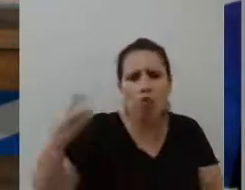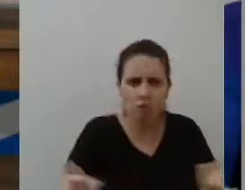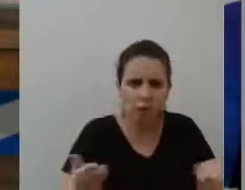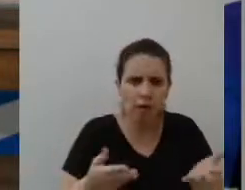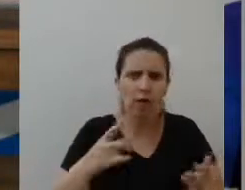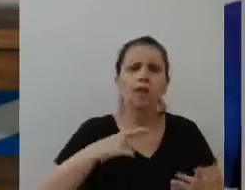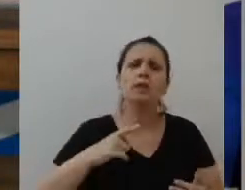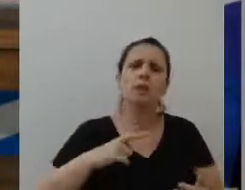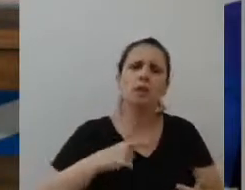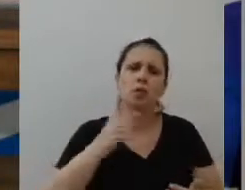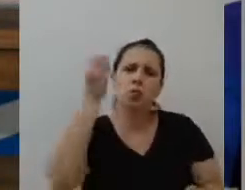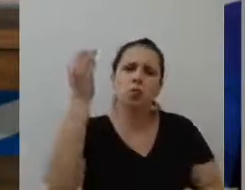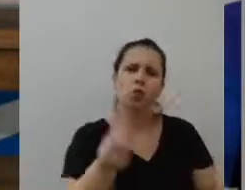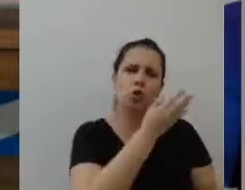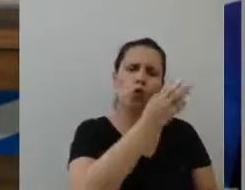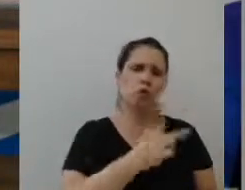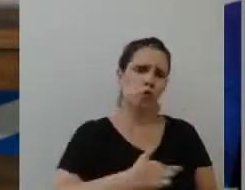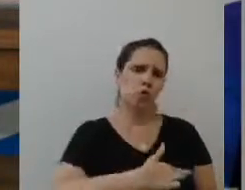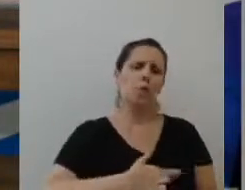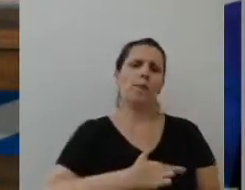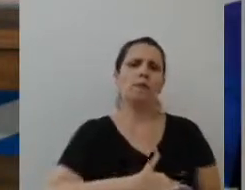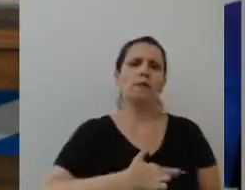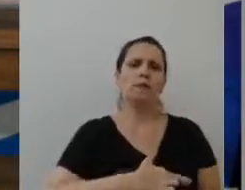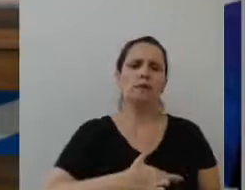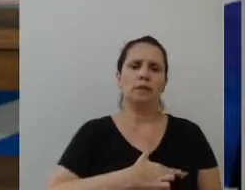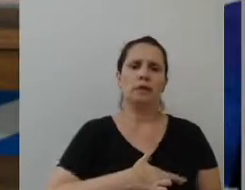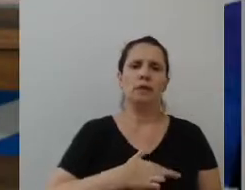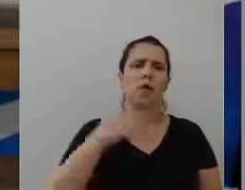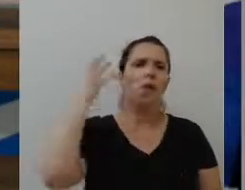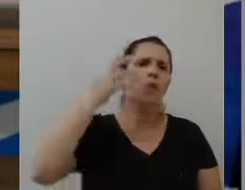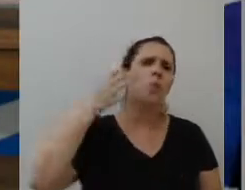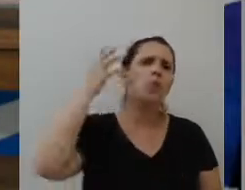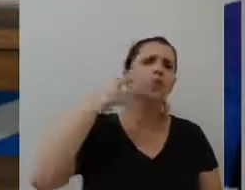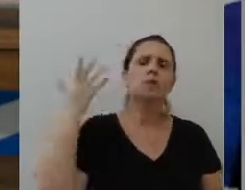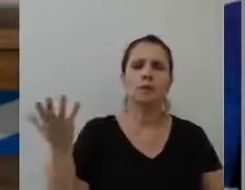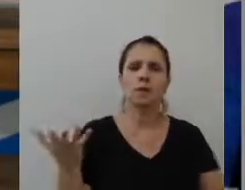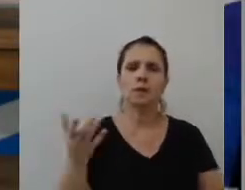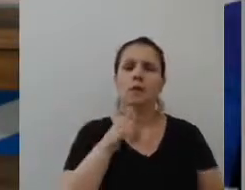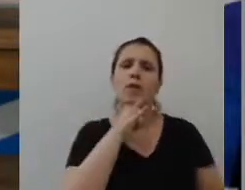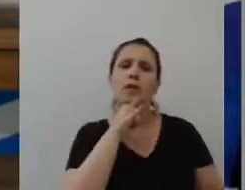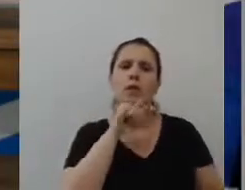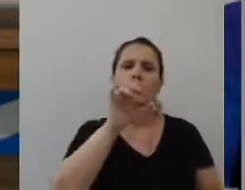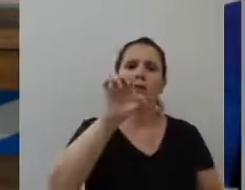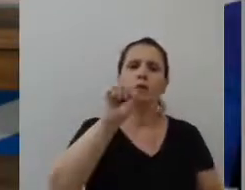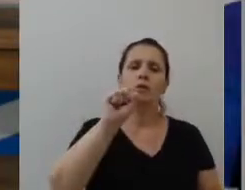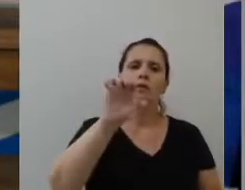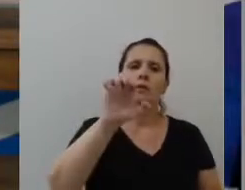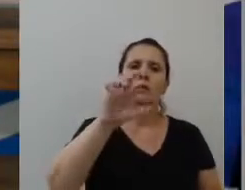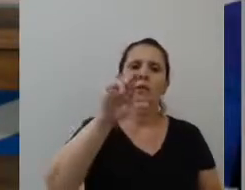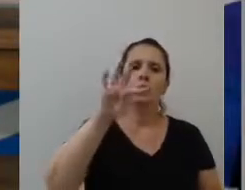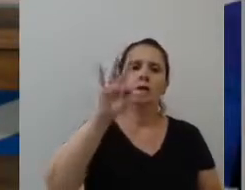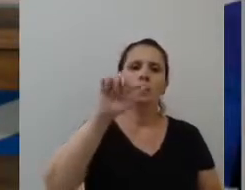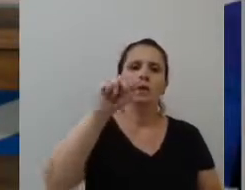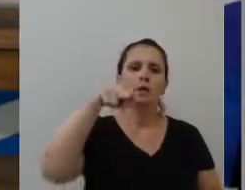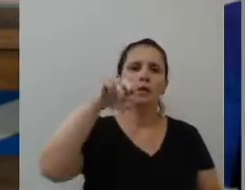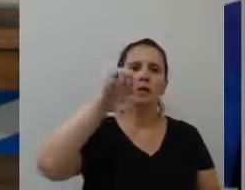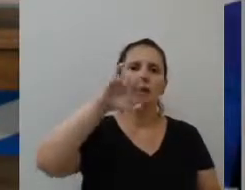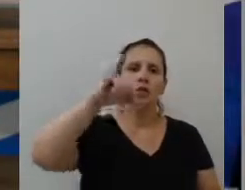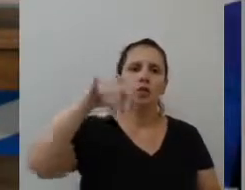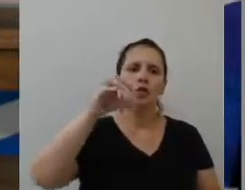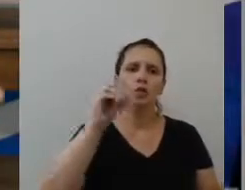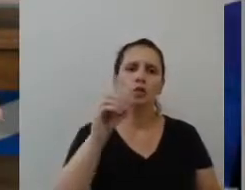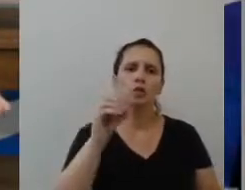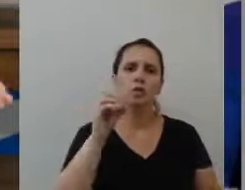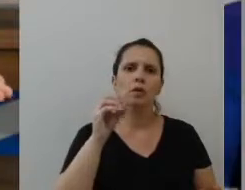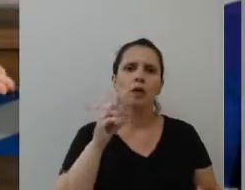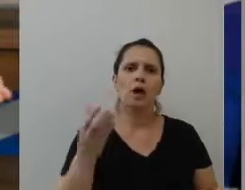tem neorromantismo. Tá? Eu acho que as músicas, por exemplo, sertanejo, né? A live que o sertanejo está fazendo, minha gente, é pouco tudo